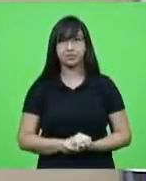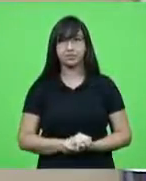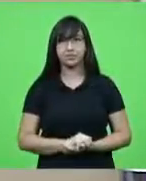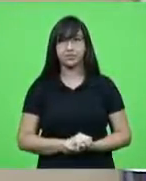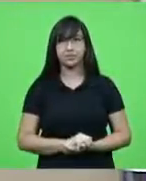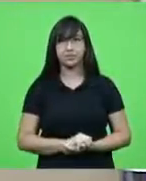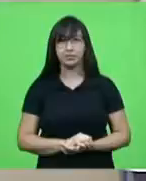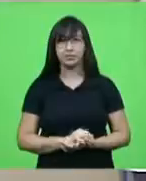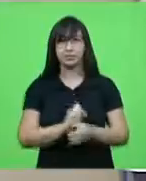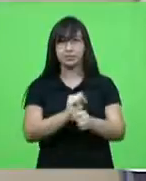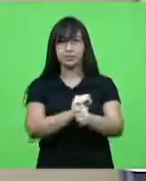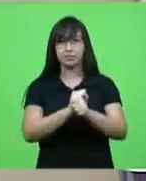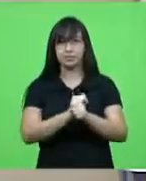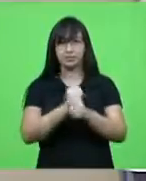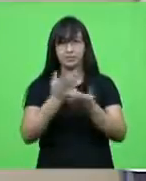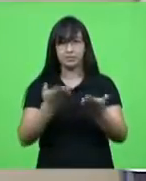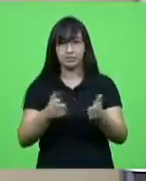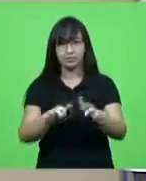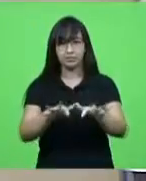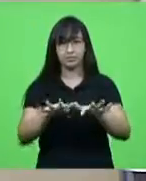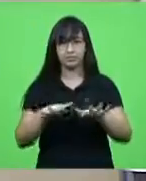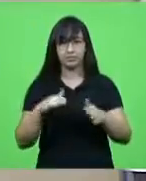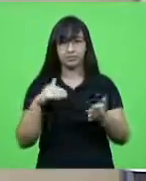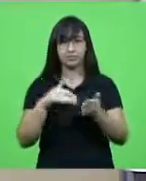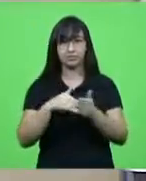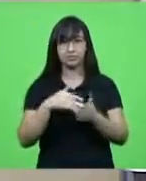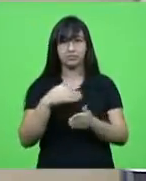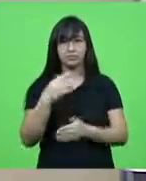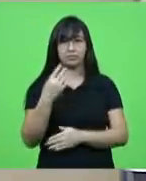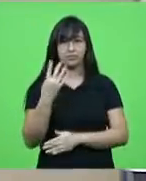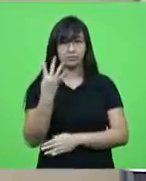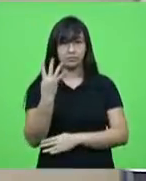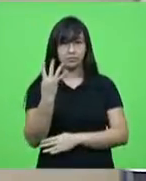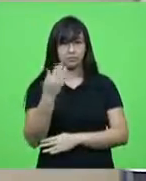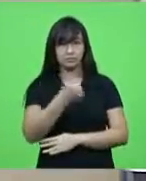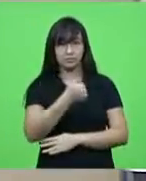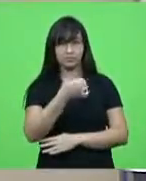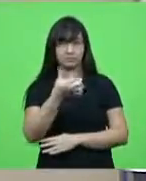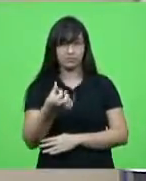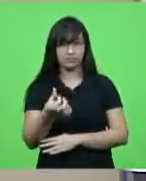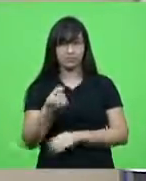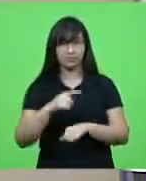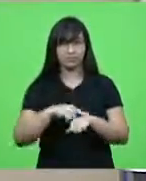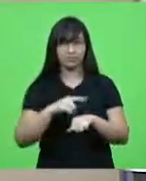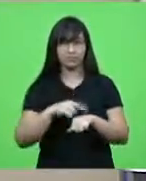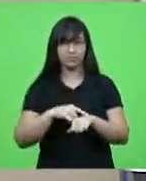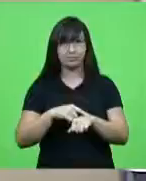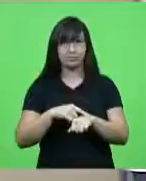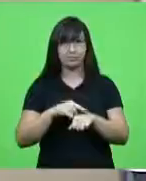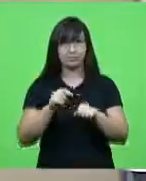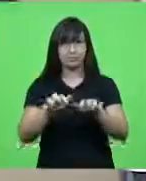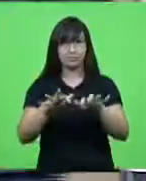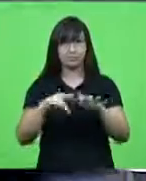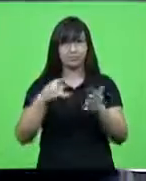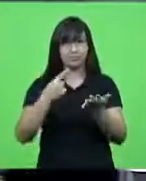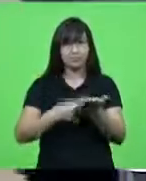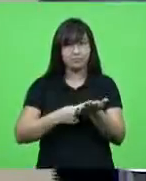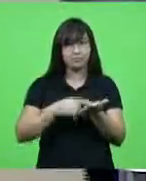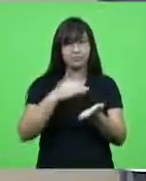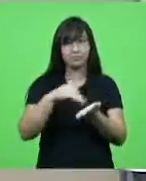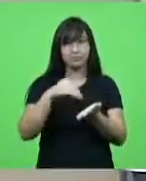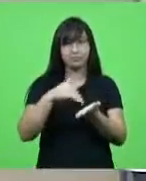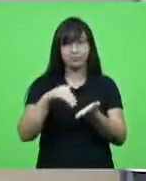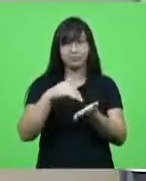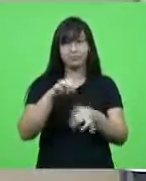Suspendo a sessão até as 16 horas para a realização de sessão especial de convocação do secretário de